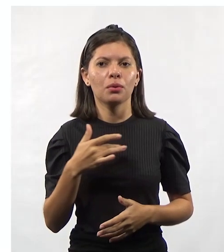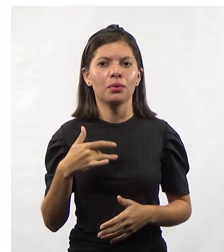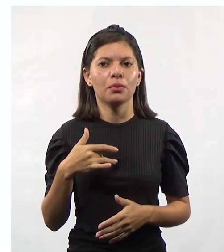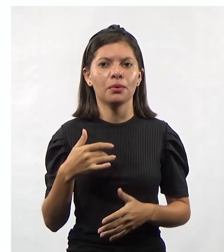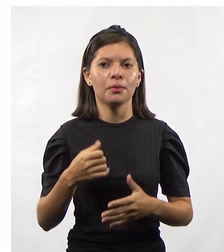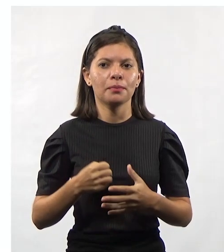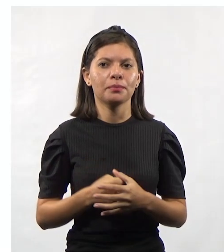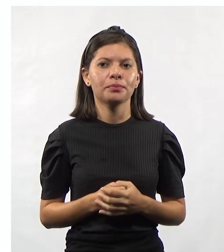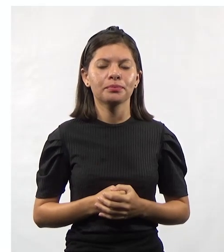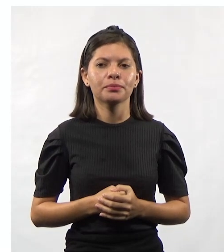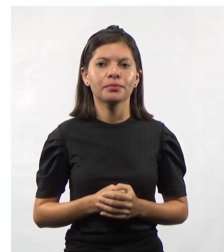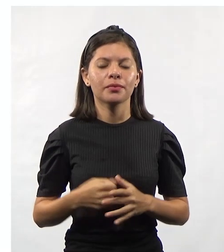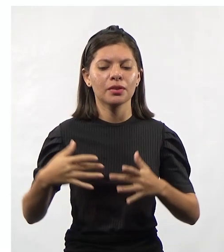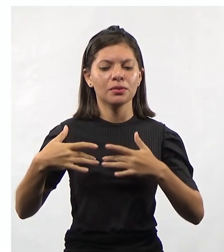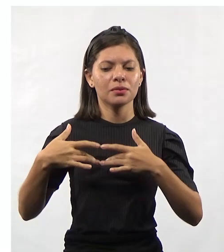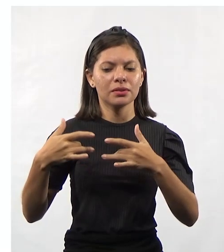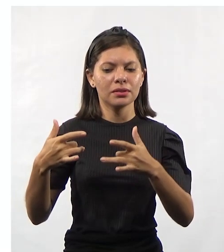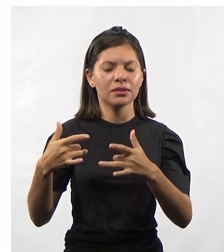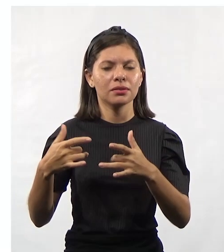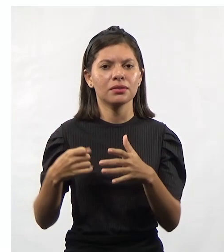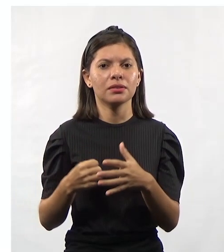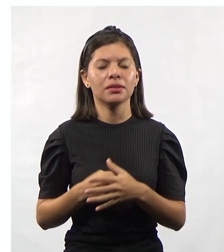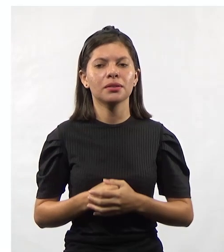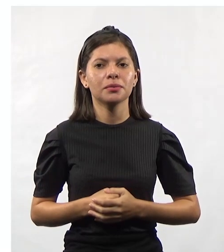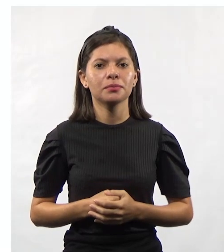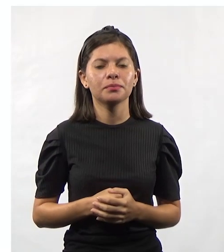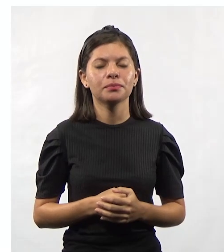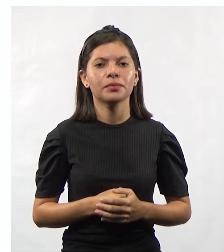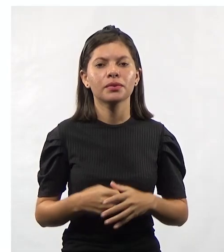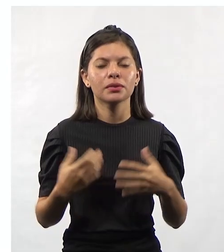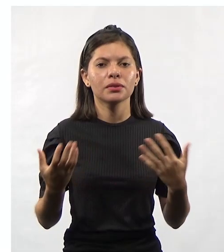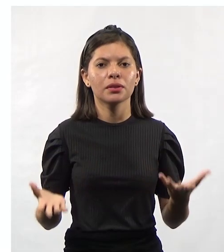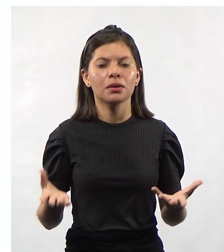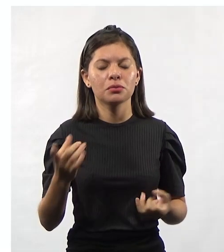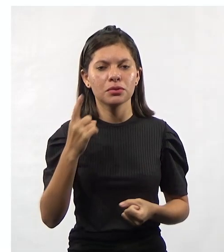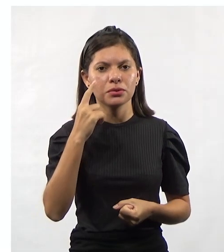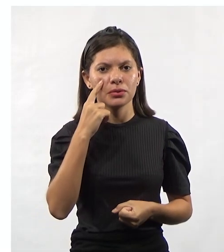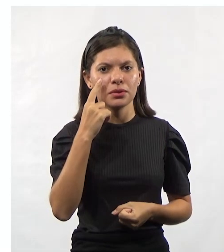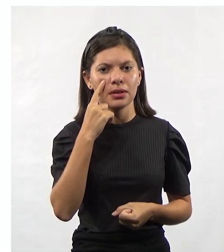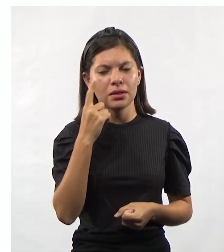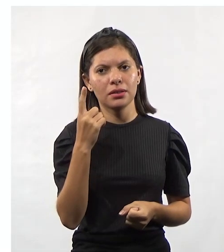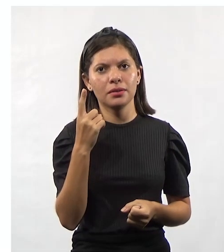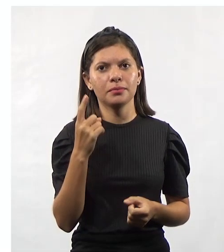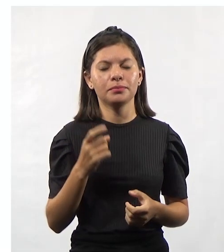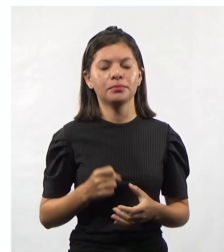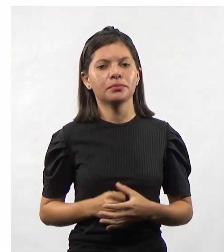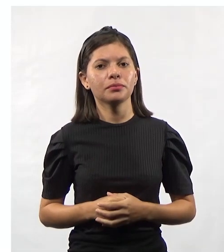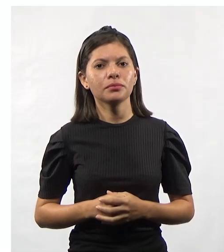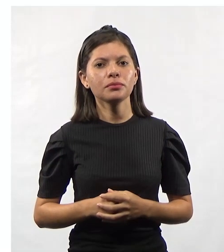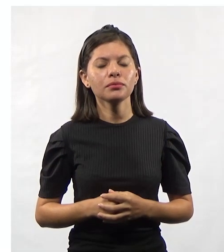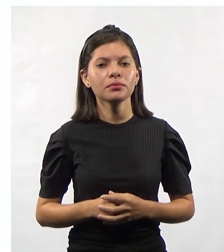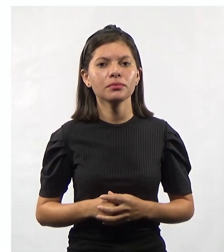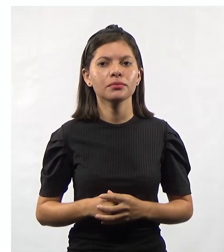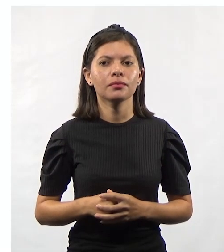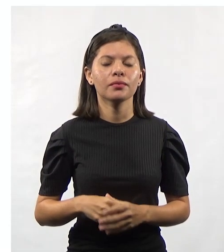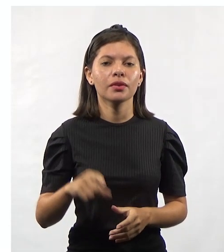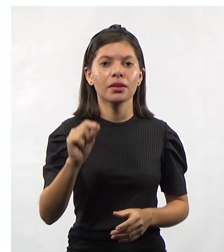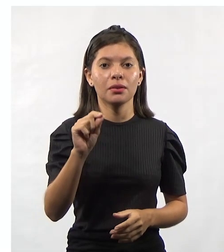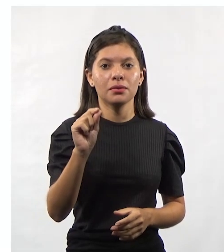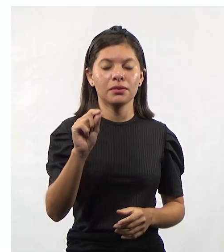alegres, dolorosas, fantasiosas e solitárias. Então, esse olhar